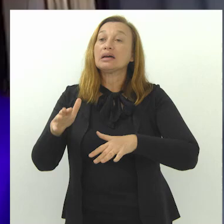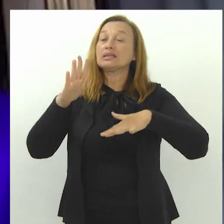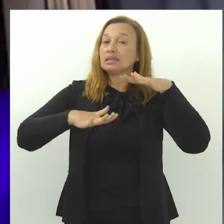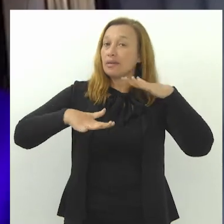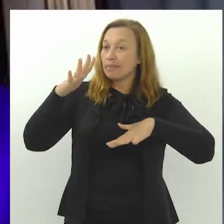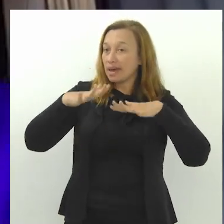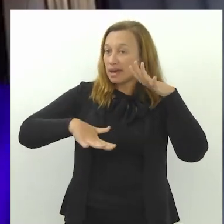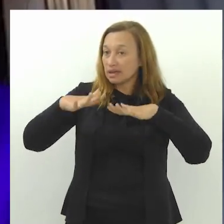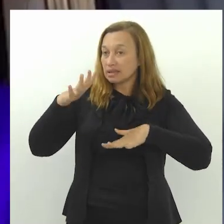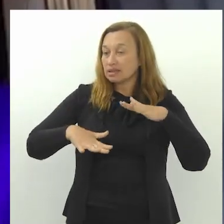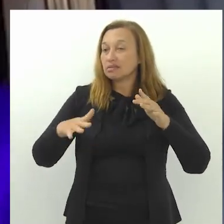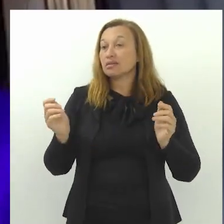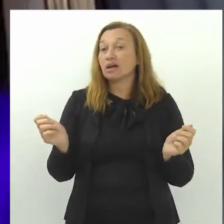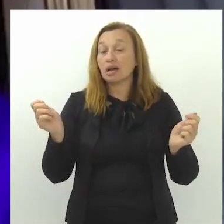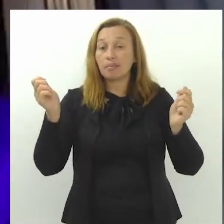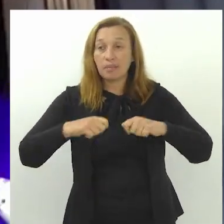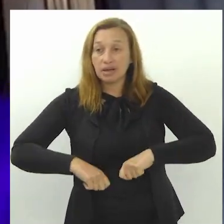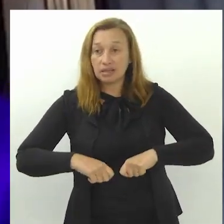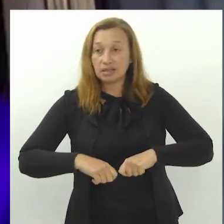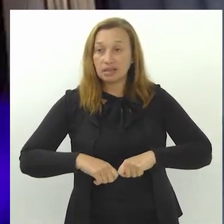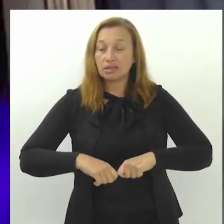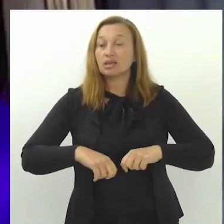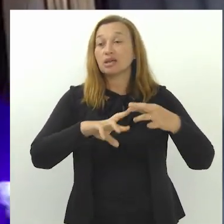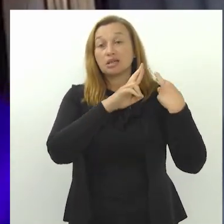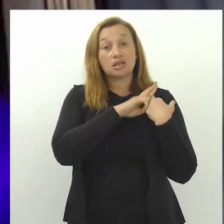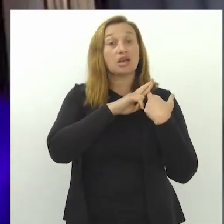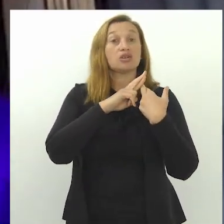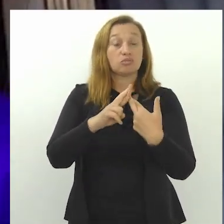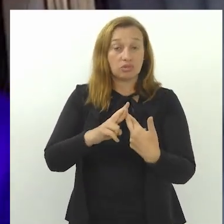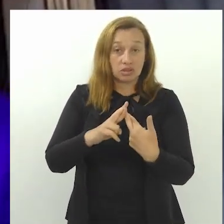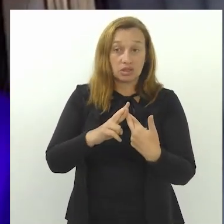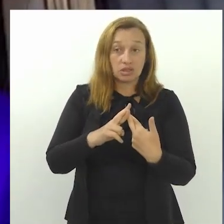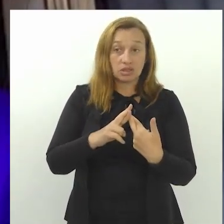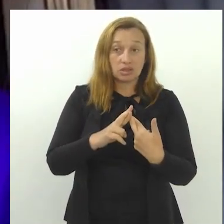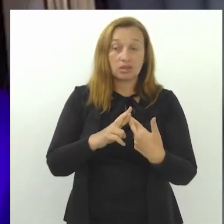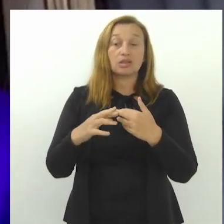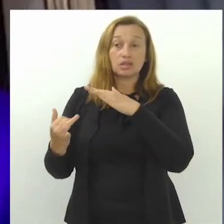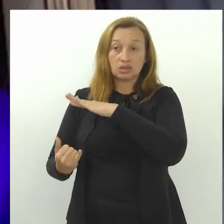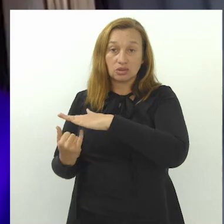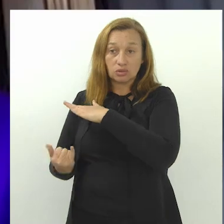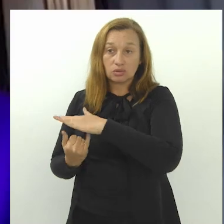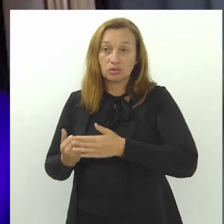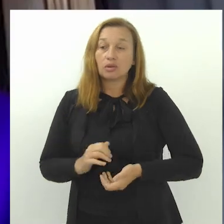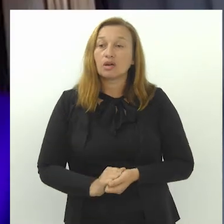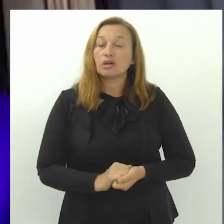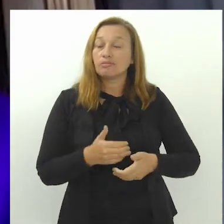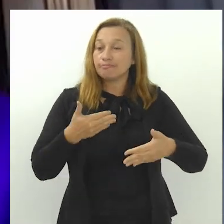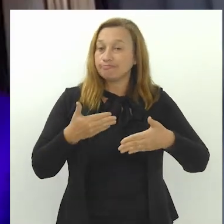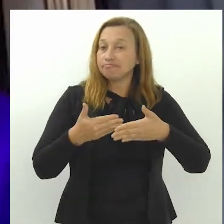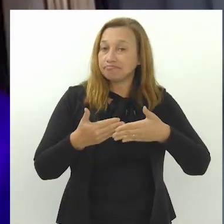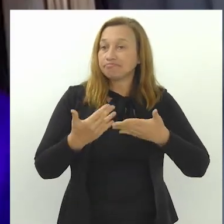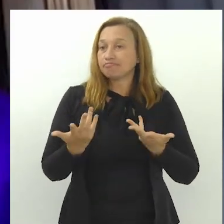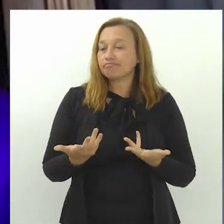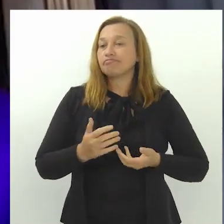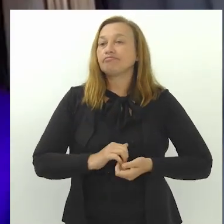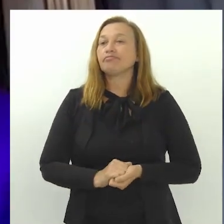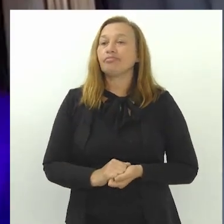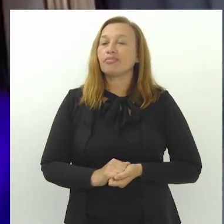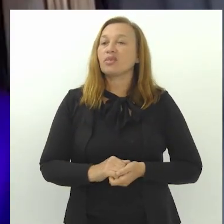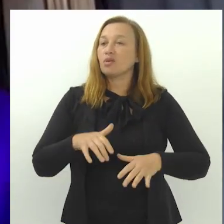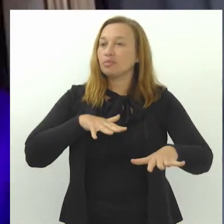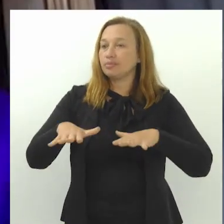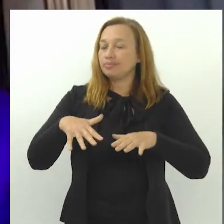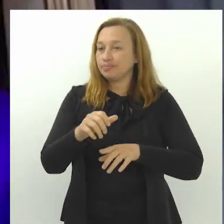depende também, né, da maior capacidade de responsividade dessas instituições. E essa proximidade